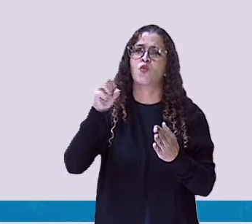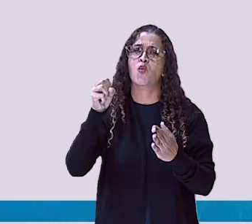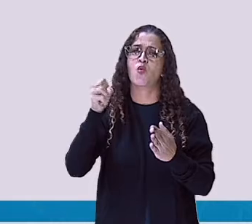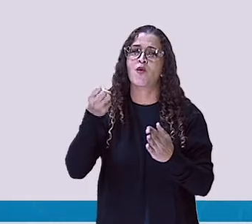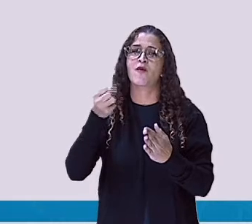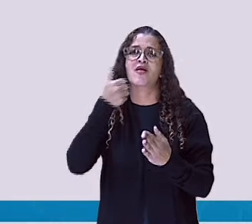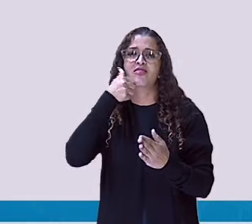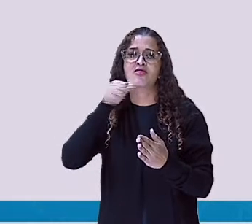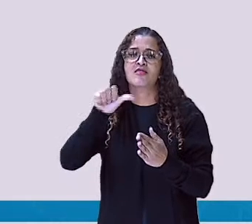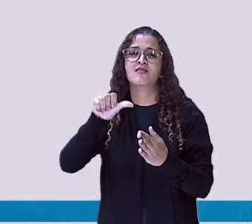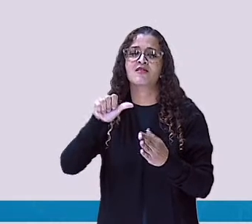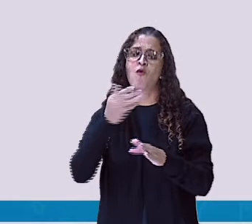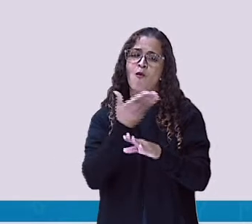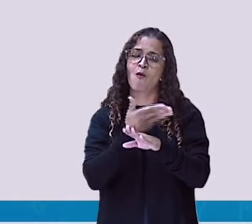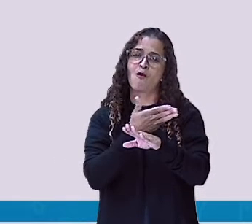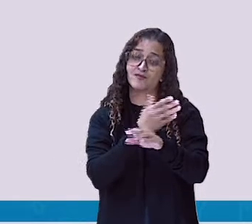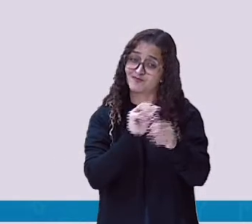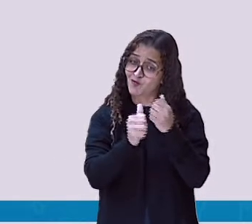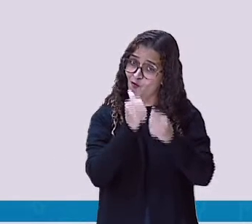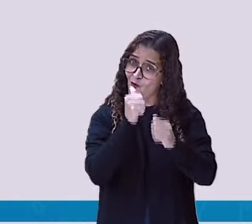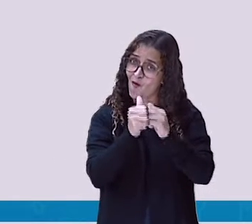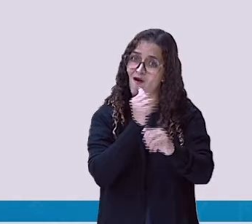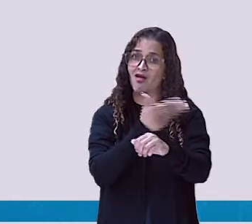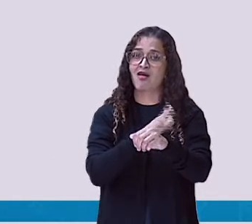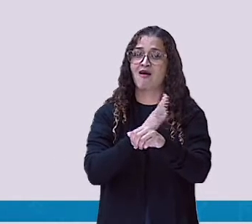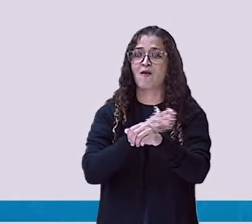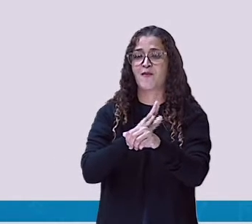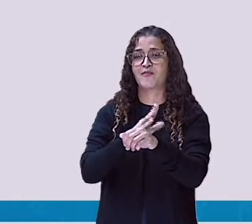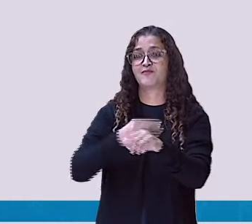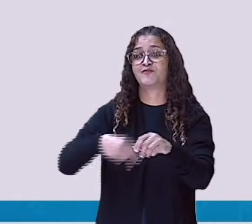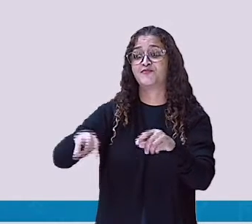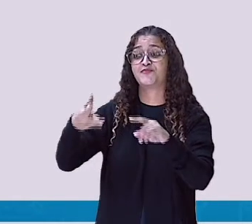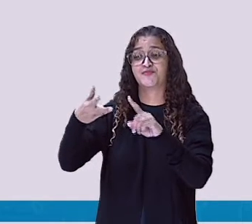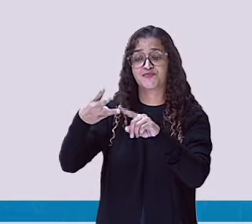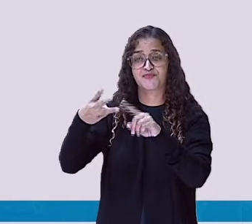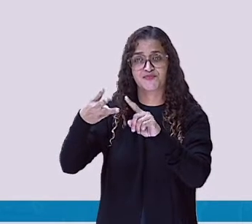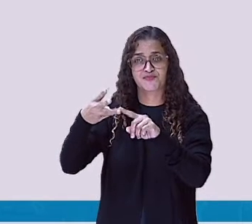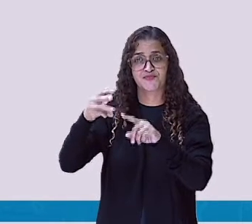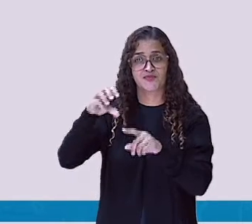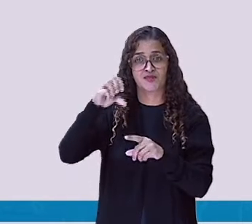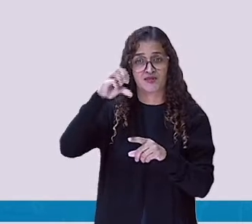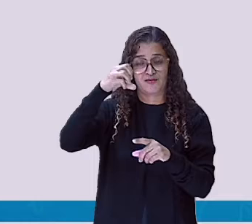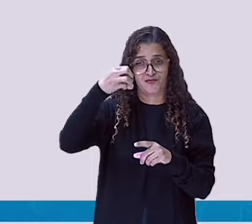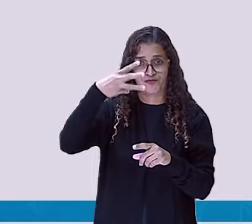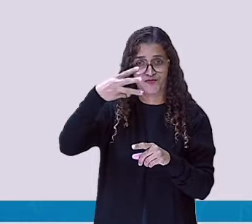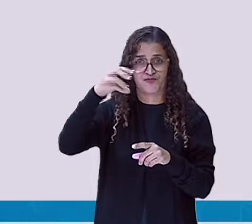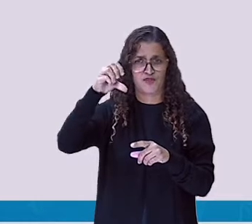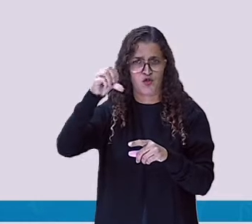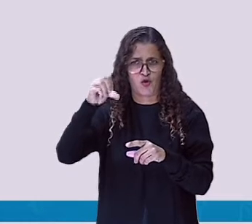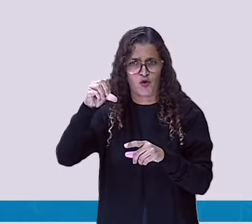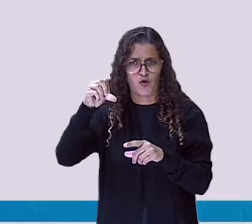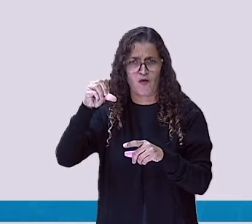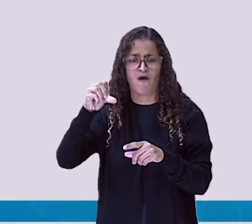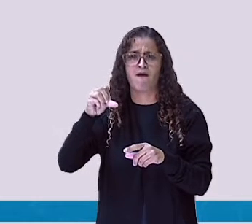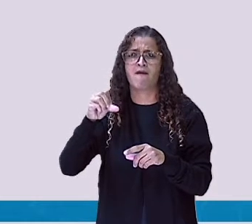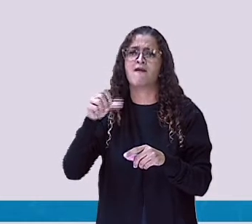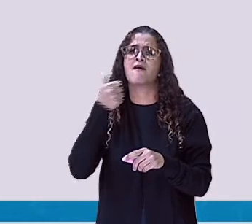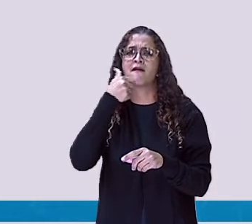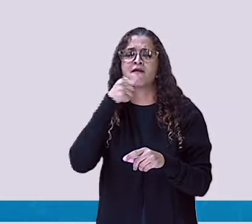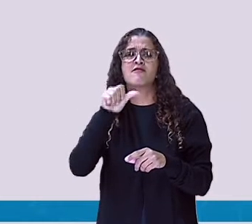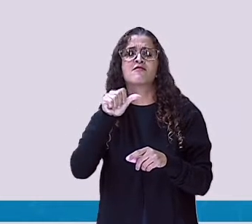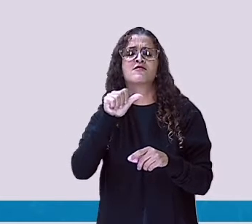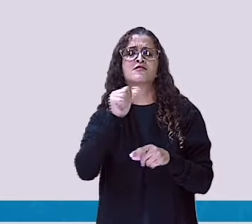28 meninas praticar esportes. E 39 meninas preferem ir ao